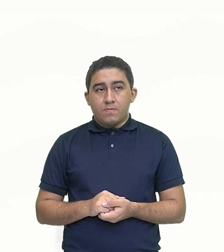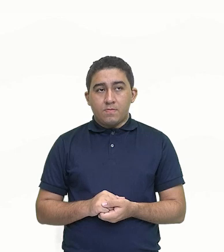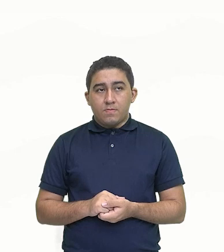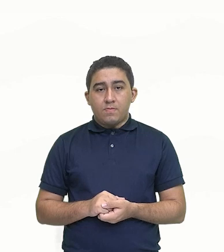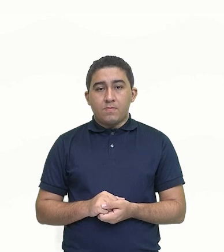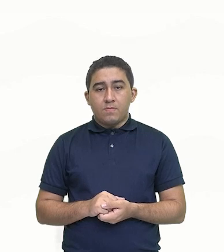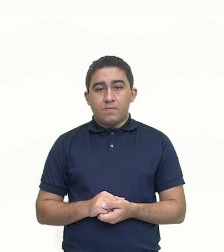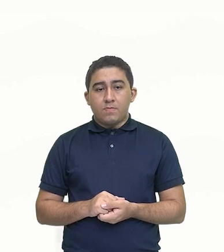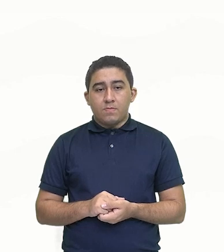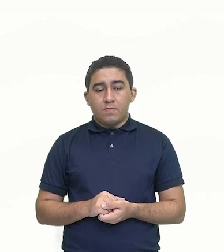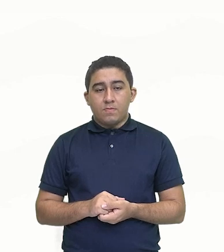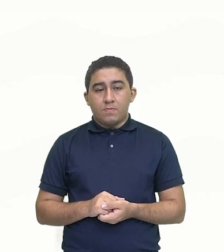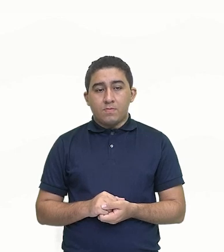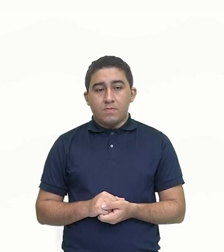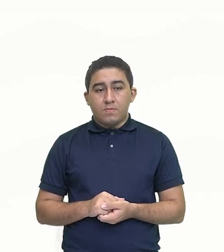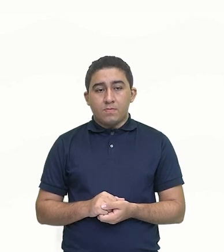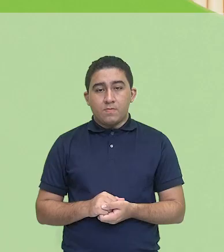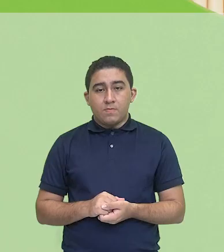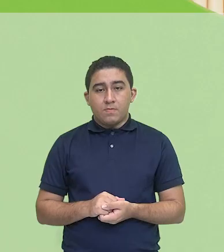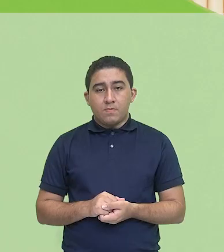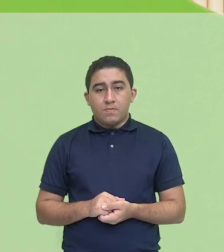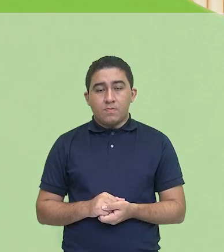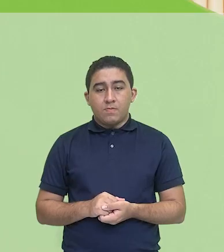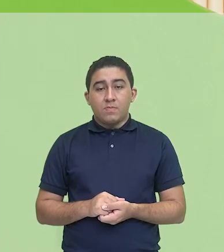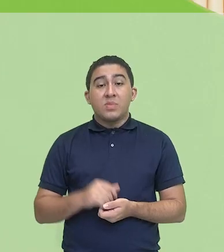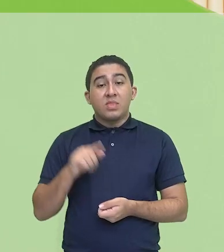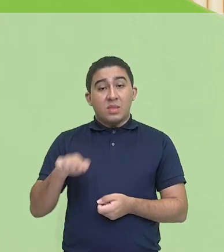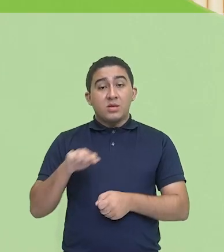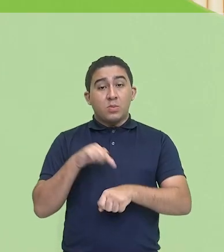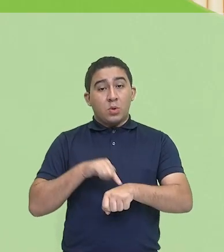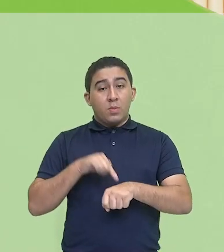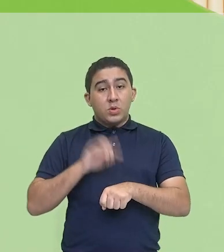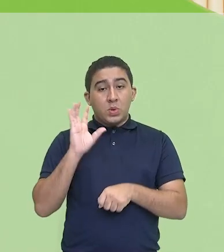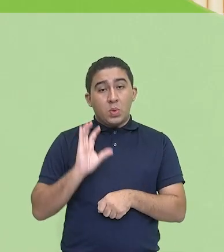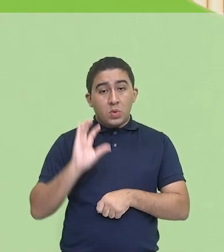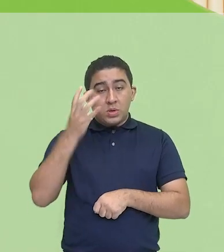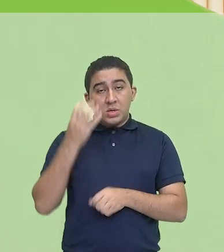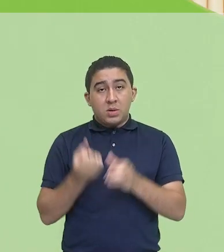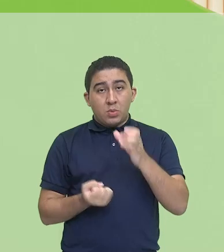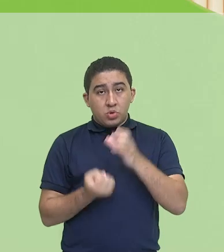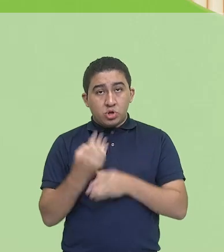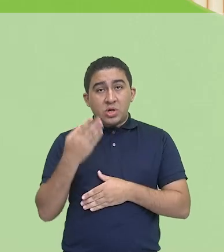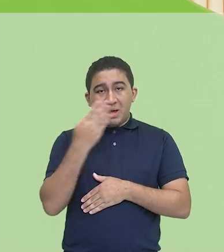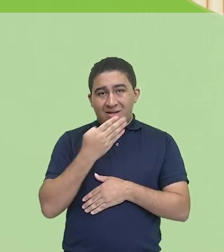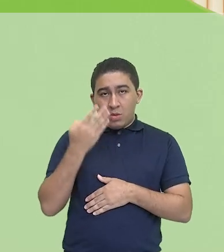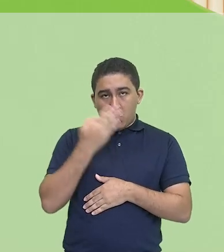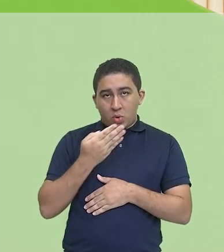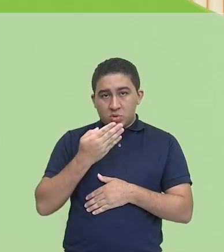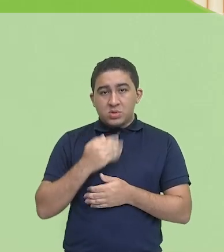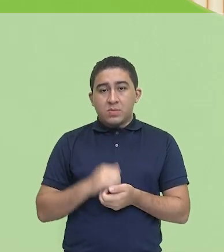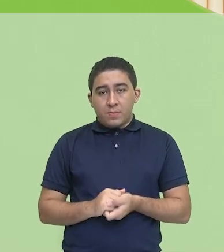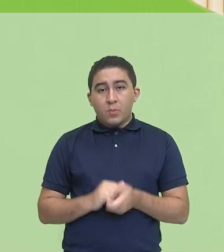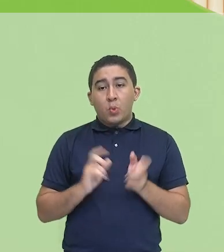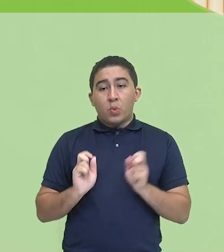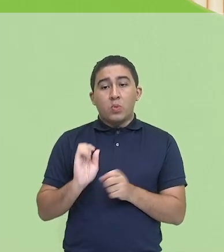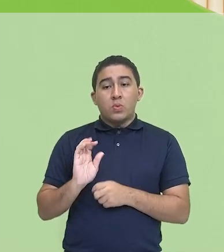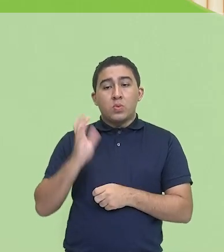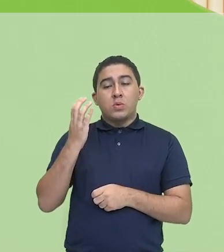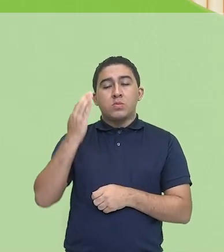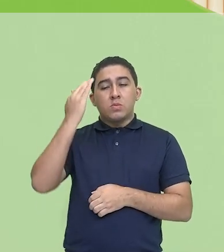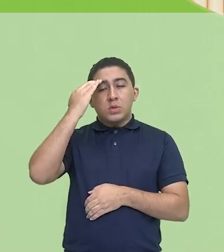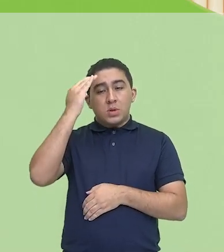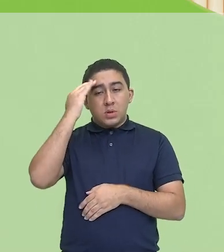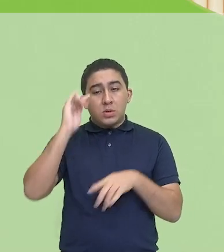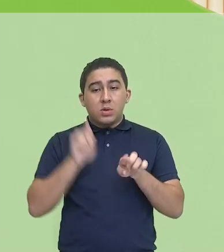Os seres vivos, nesse momento em que ocorre a produção da glicose, né,